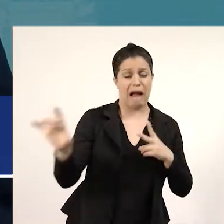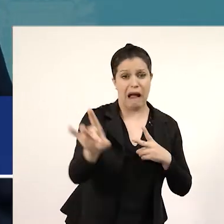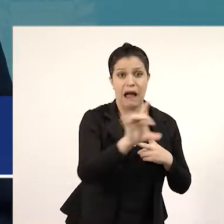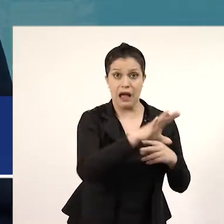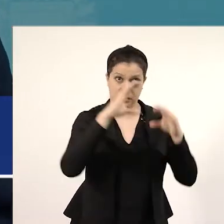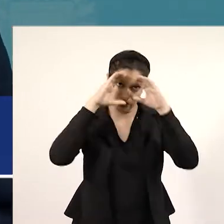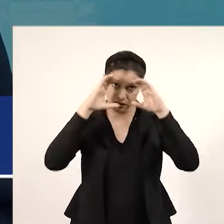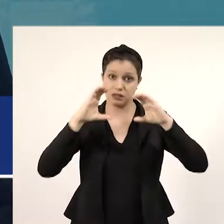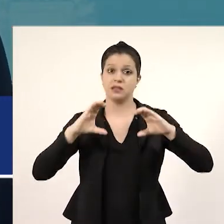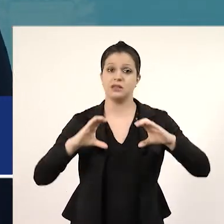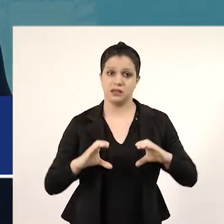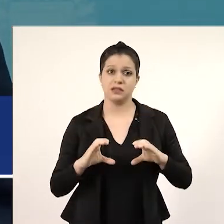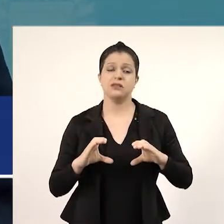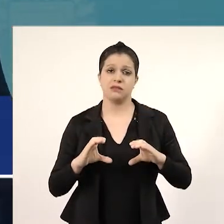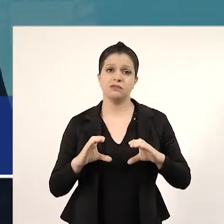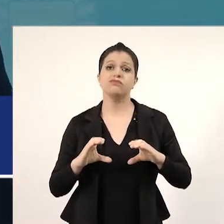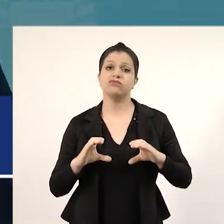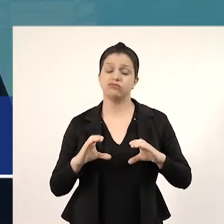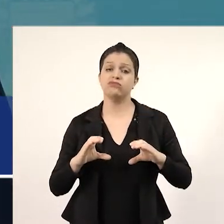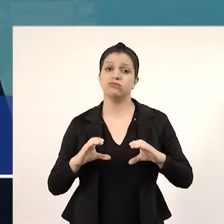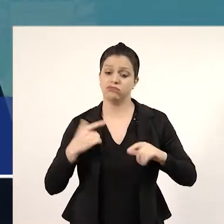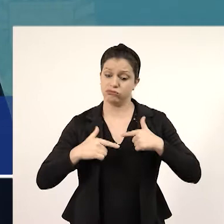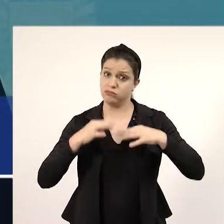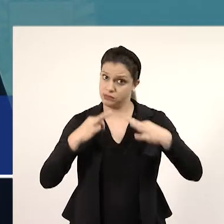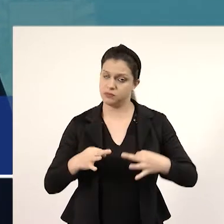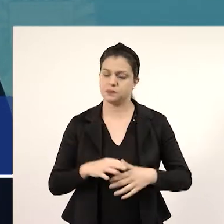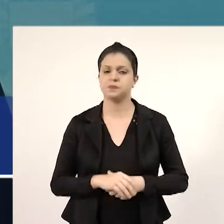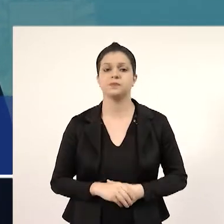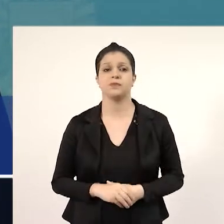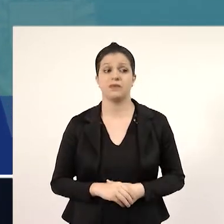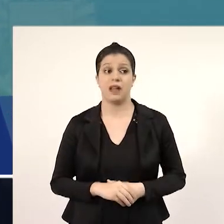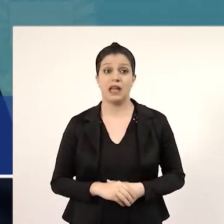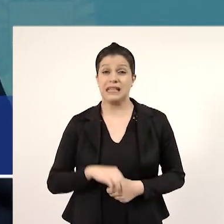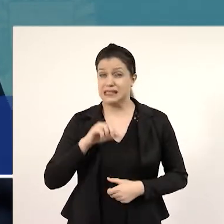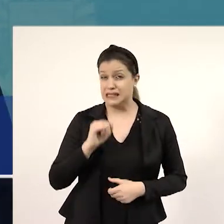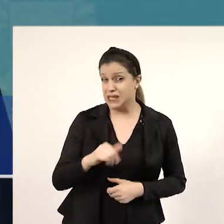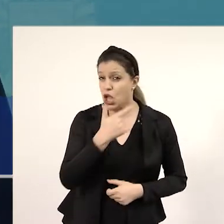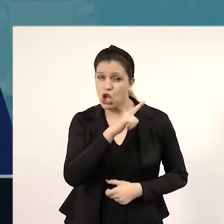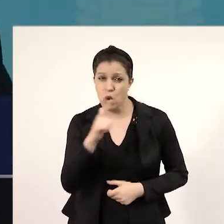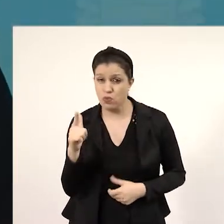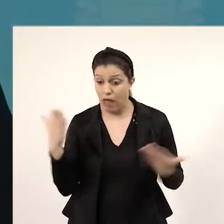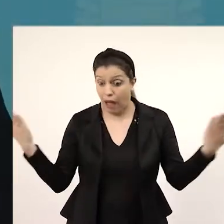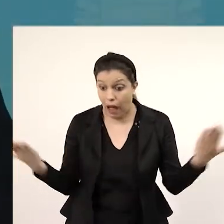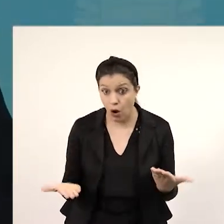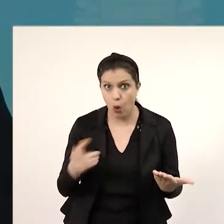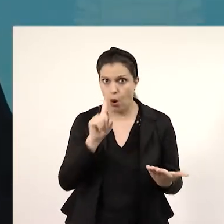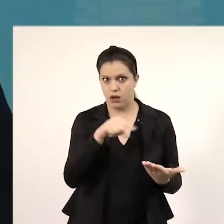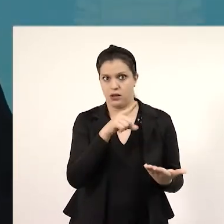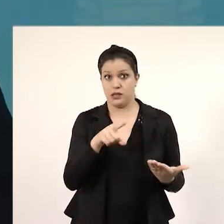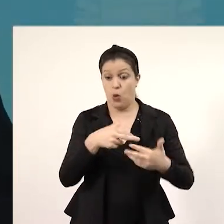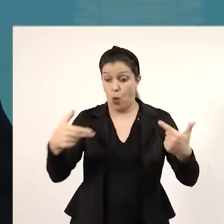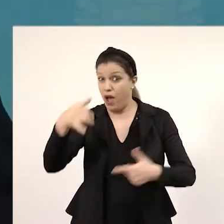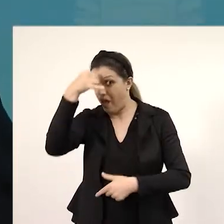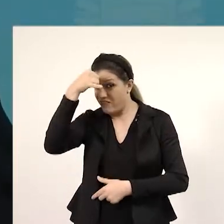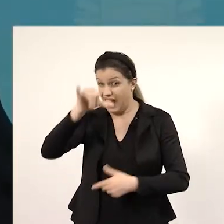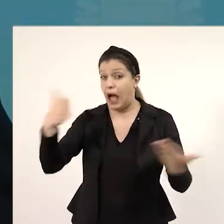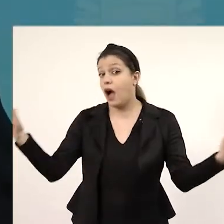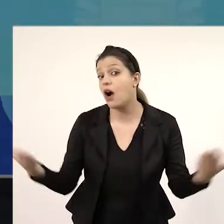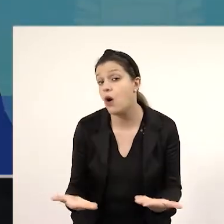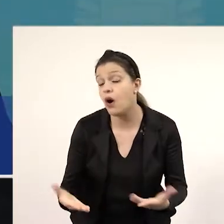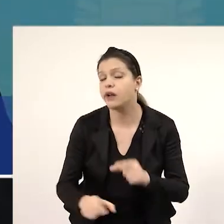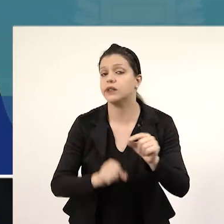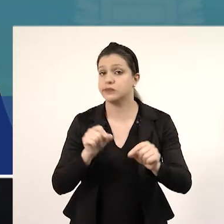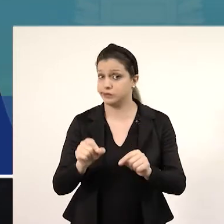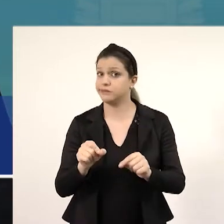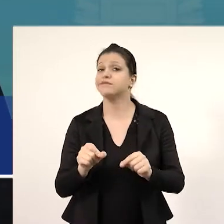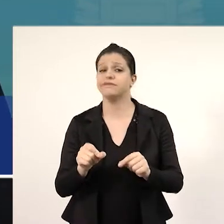e para vencer esse momento nós vamos precisar que cada cidadão faça a sua parte. Se nós não tivermos essa contenção agora,